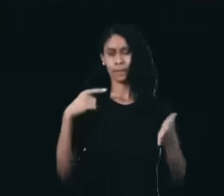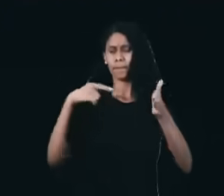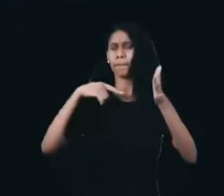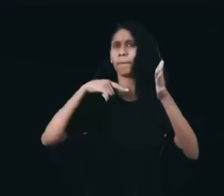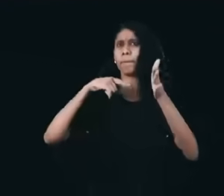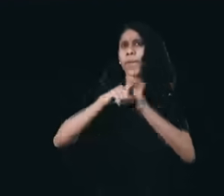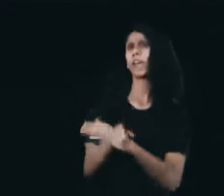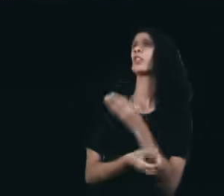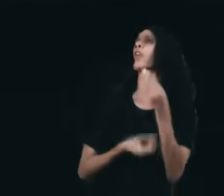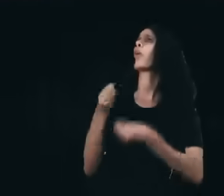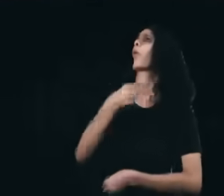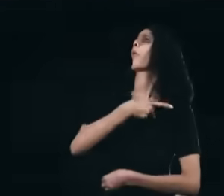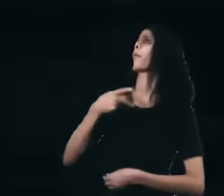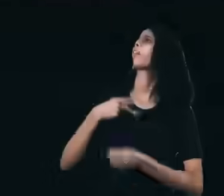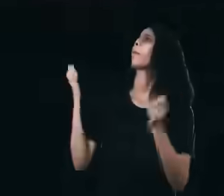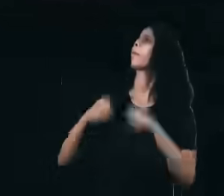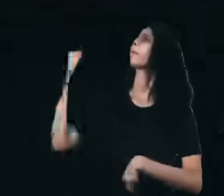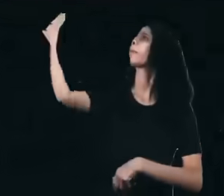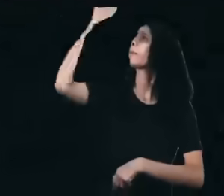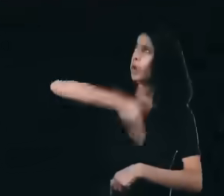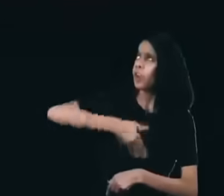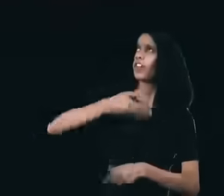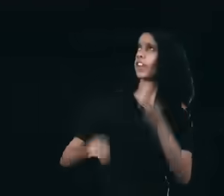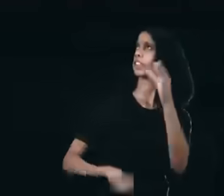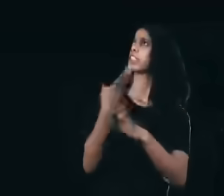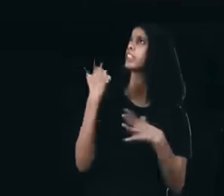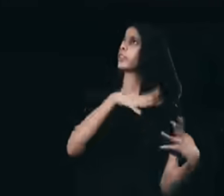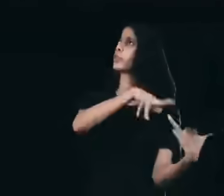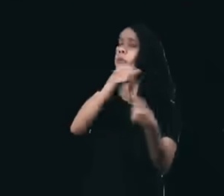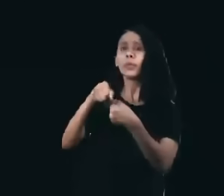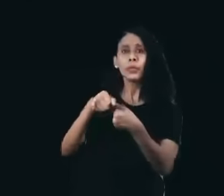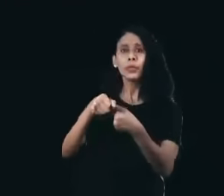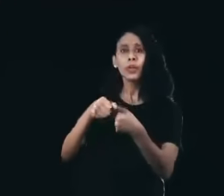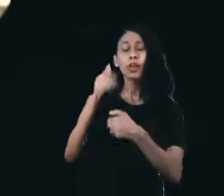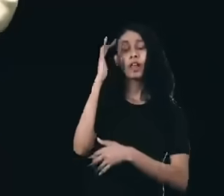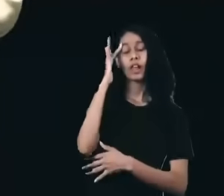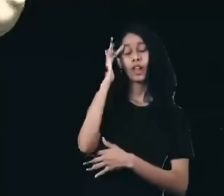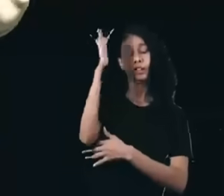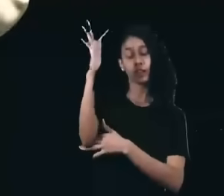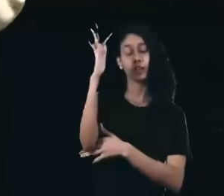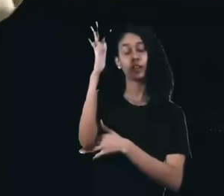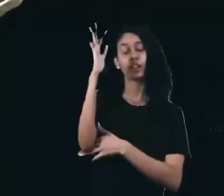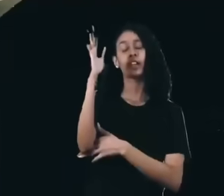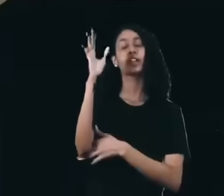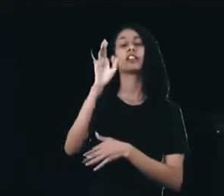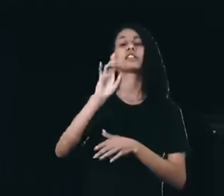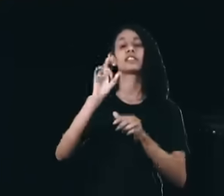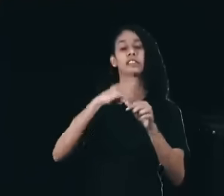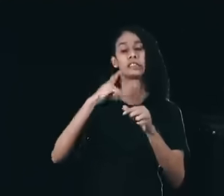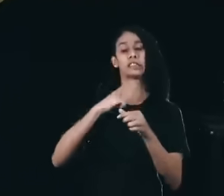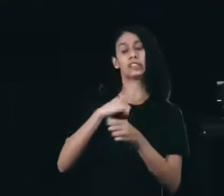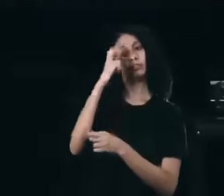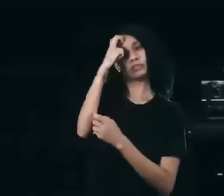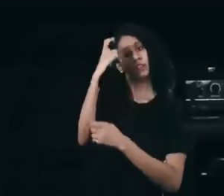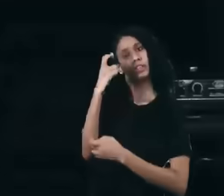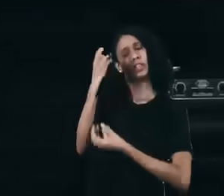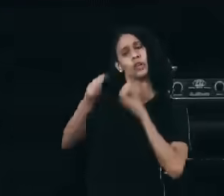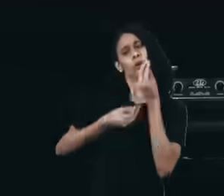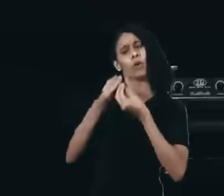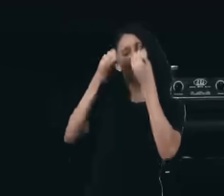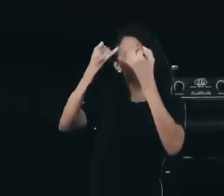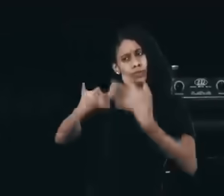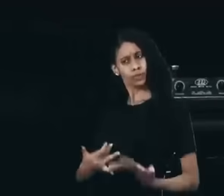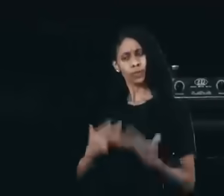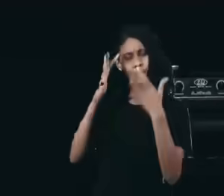perguntam, pastora, como é que a gente consegue provar o criacionismo? Ou a teoria do design inteligente? Ou o que se fala e por que essa